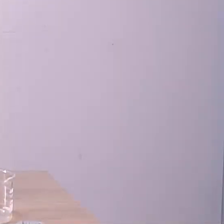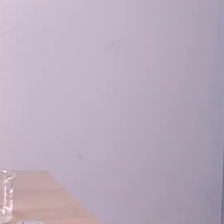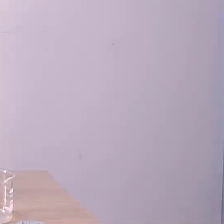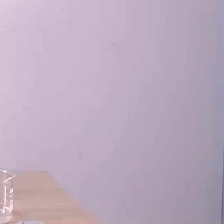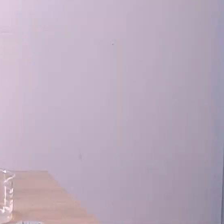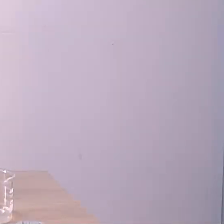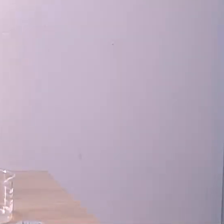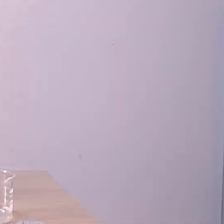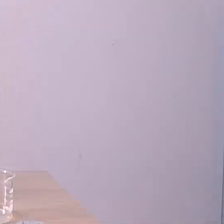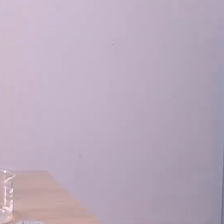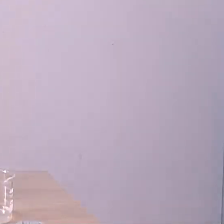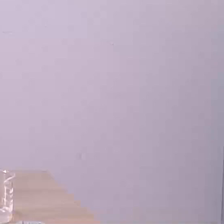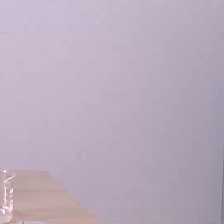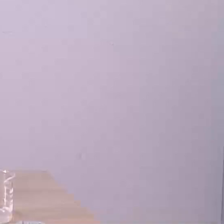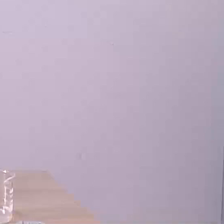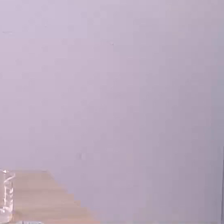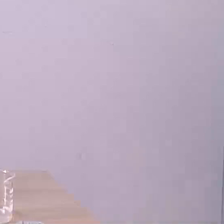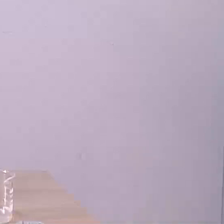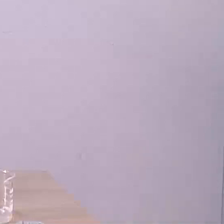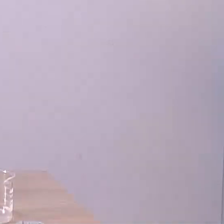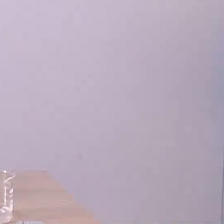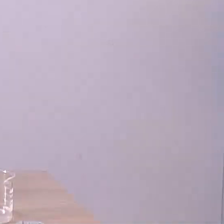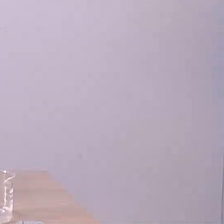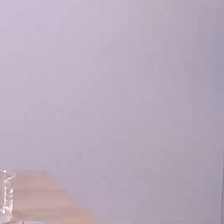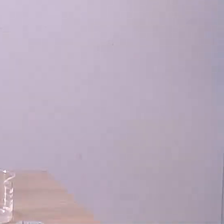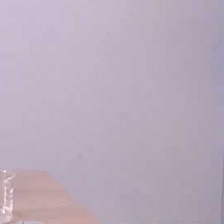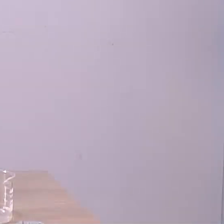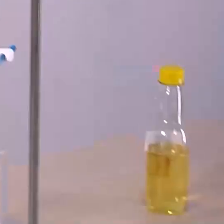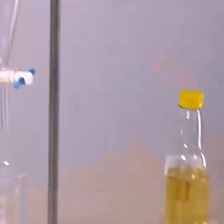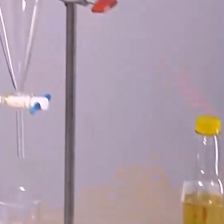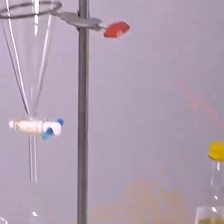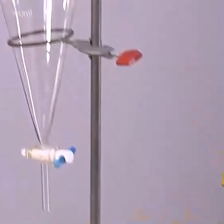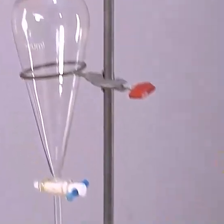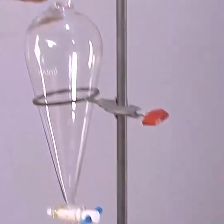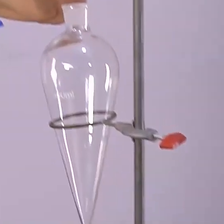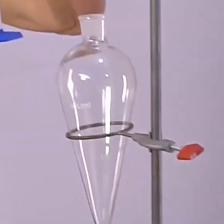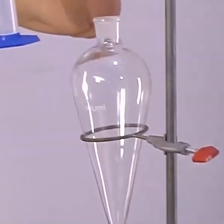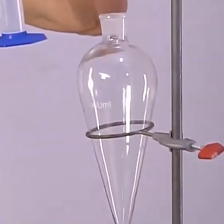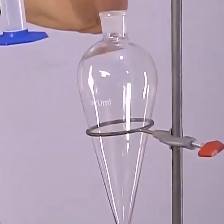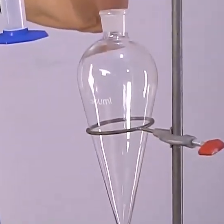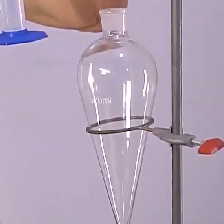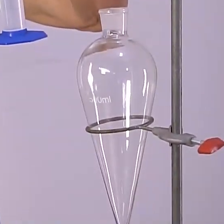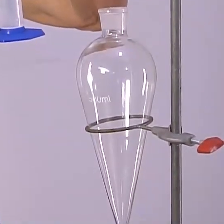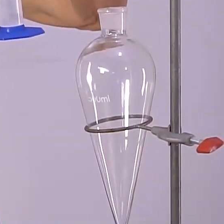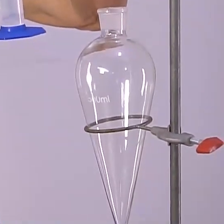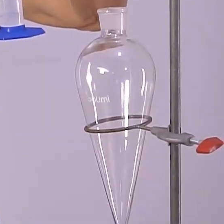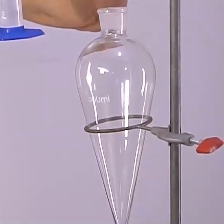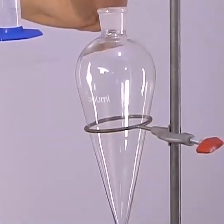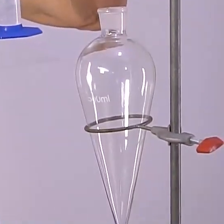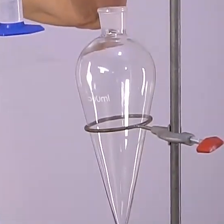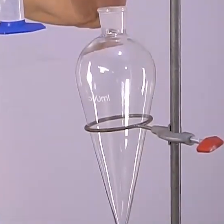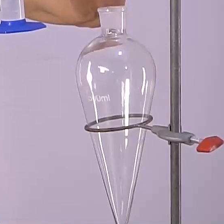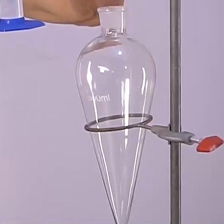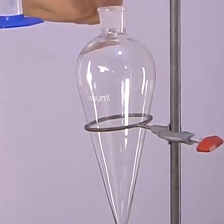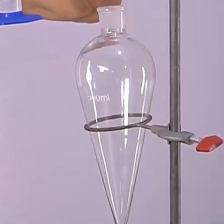ok? Então eu vou colocar na proveta aproximadamente 100 ml de